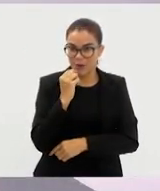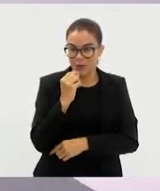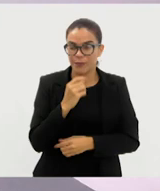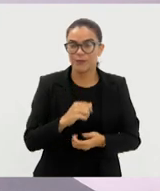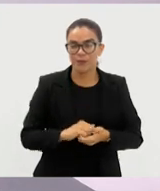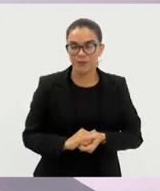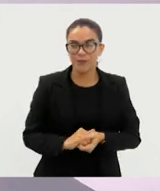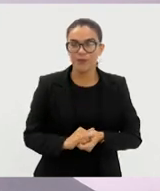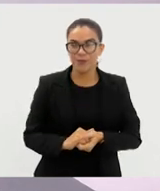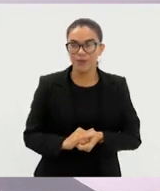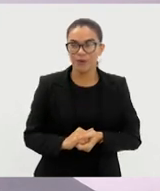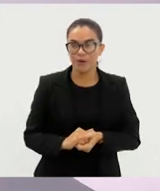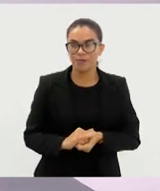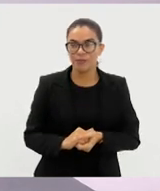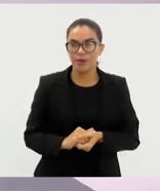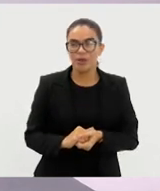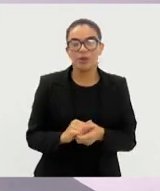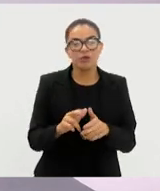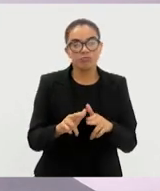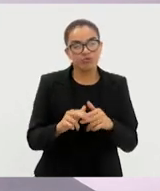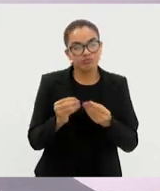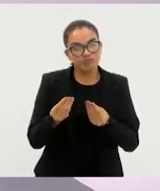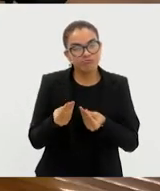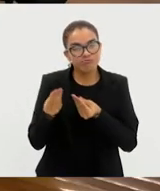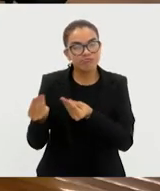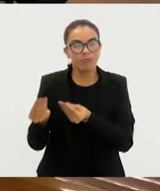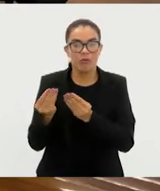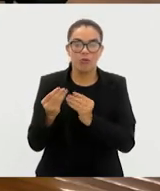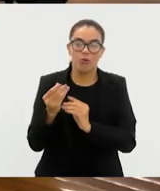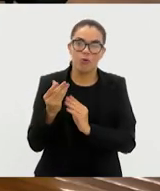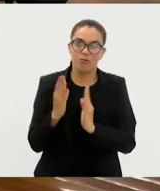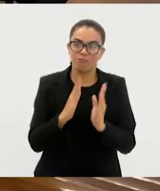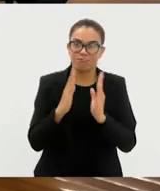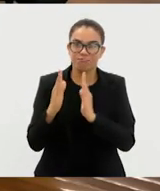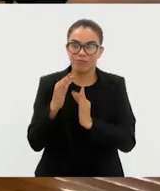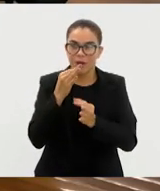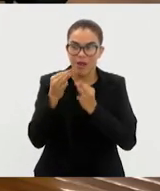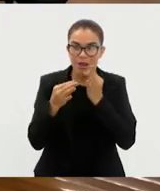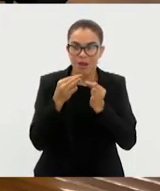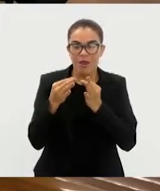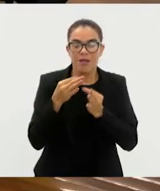Concedo uma parte ao deputado Luiz Paulo.